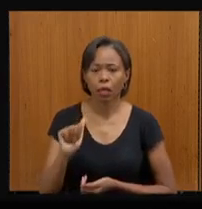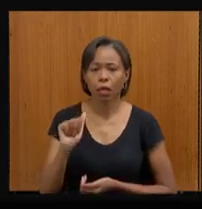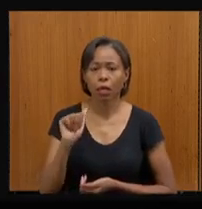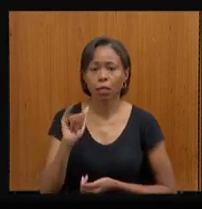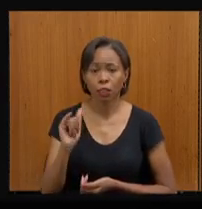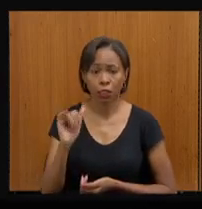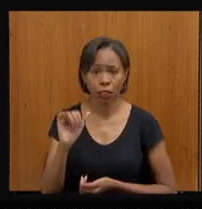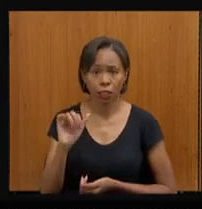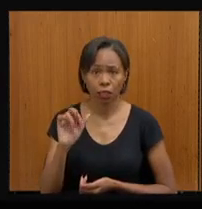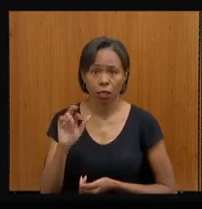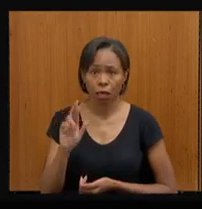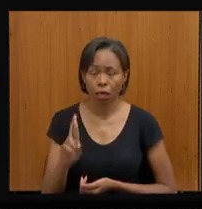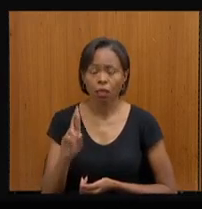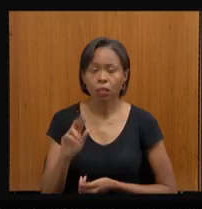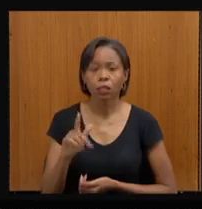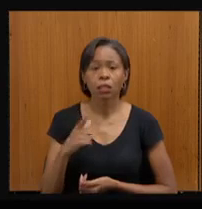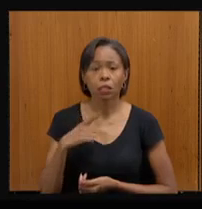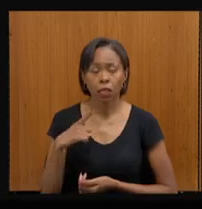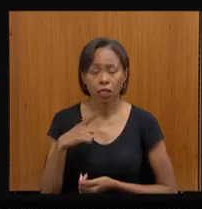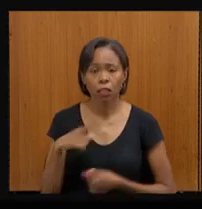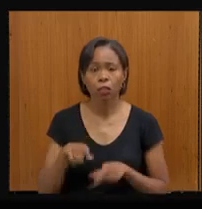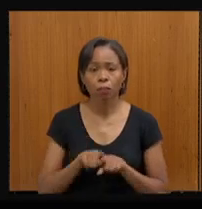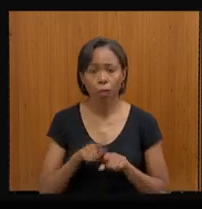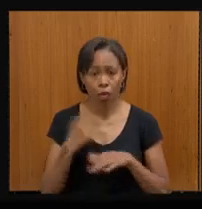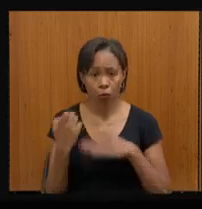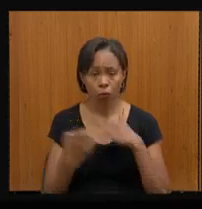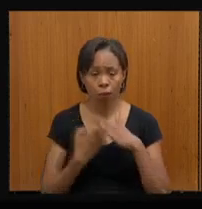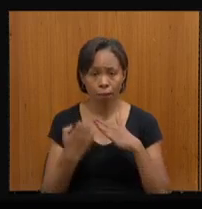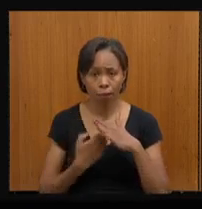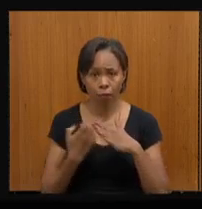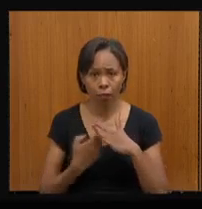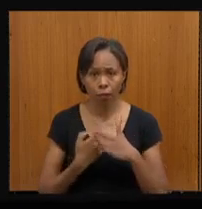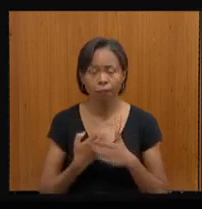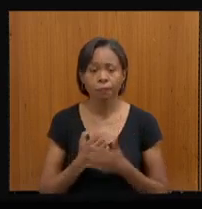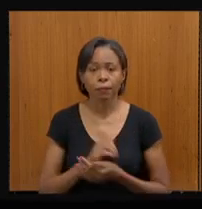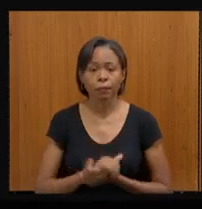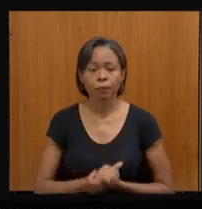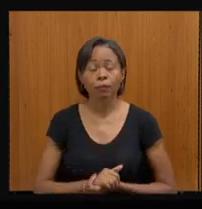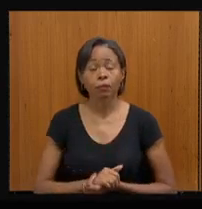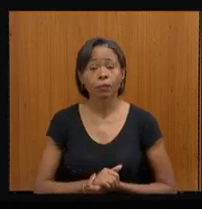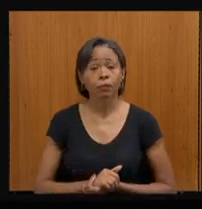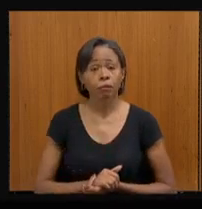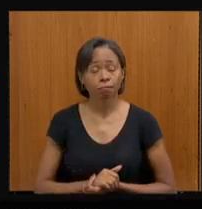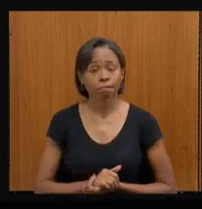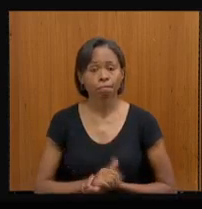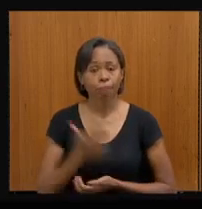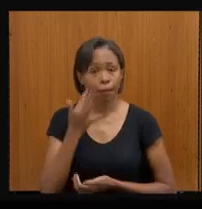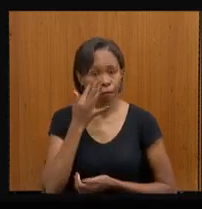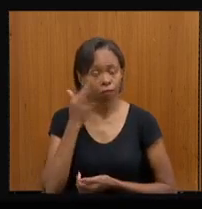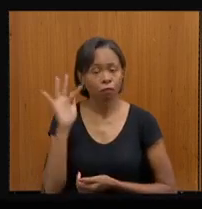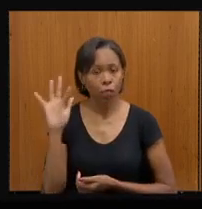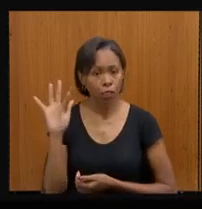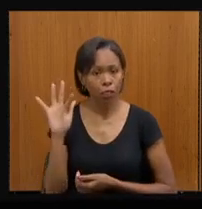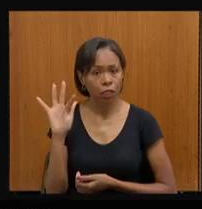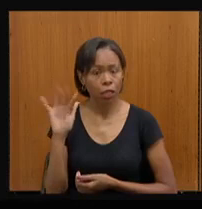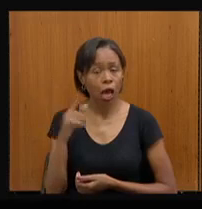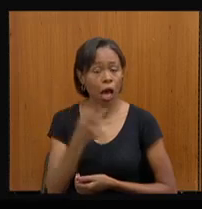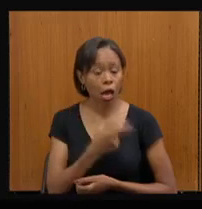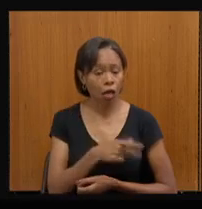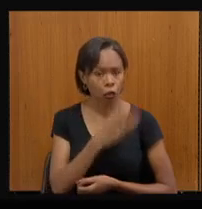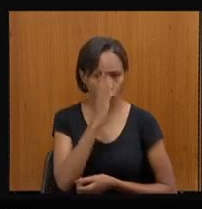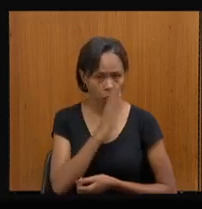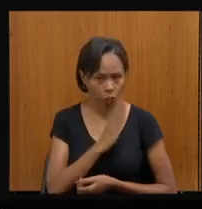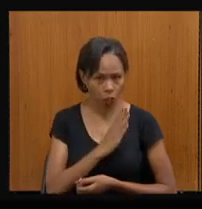envolvida do me ajudar no desenvolvimento do mercado de hidrogênio ver aqui no Brasil já tem projeto de energia